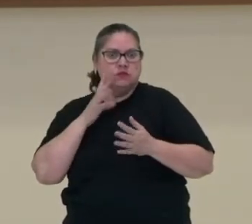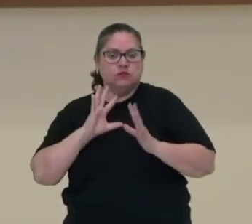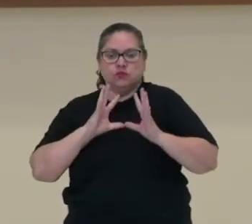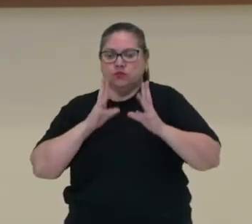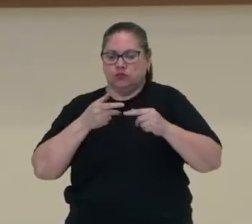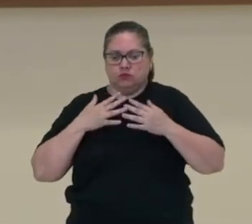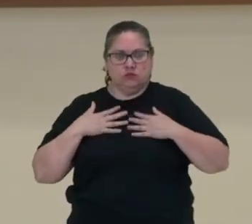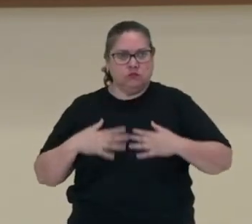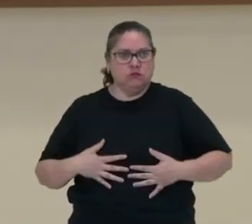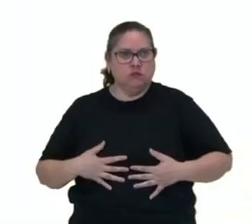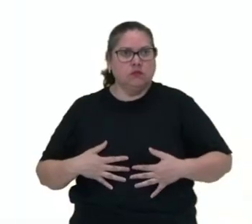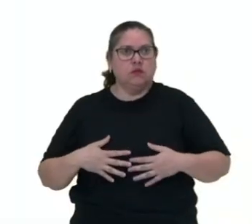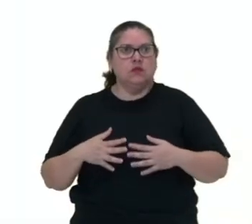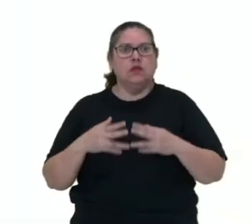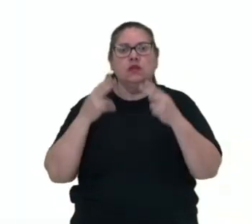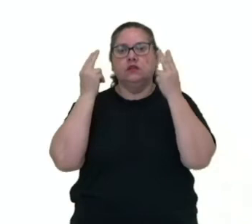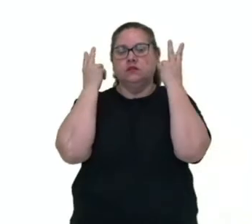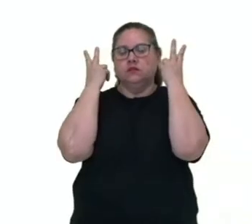Certo?